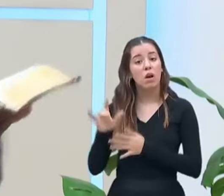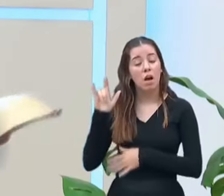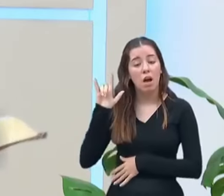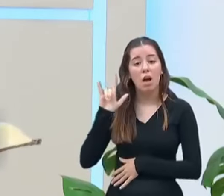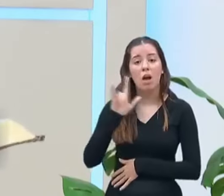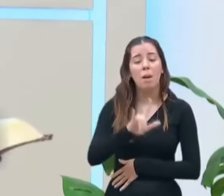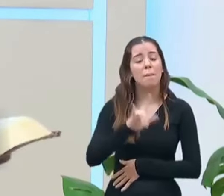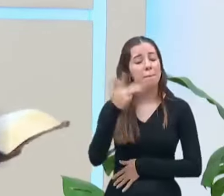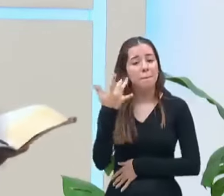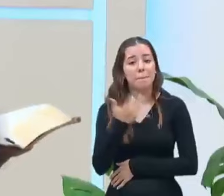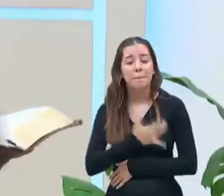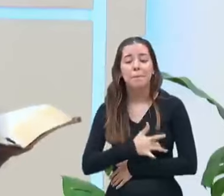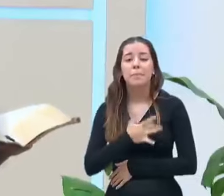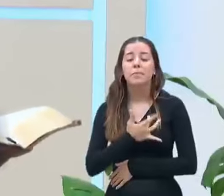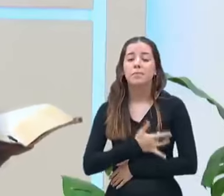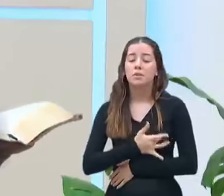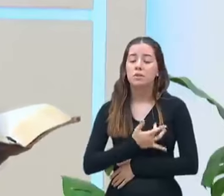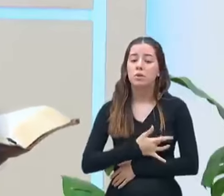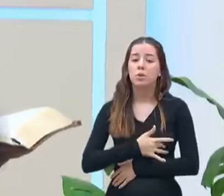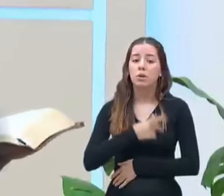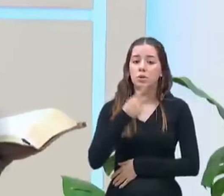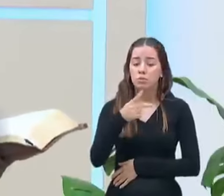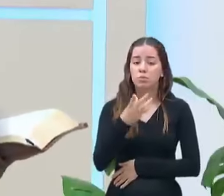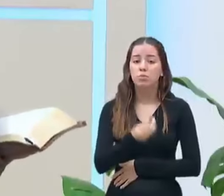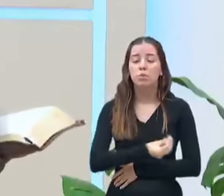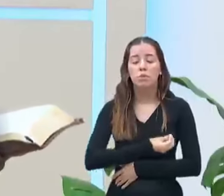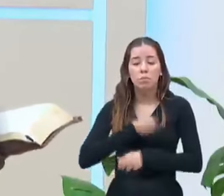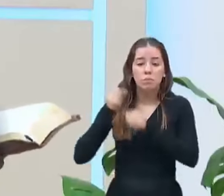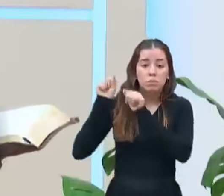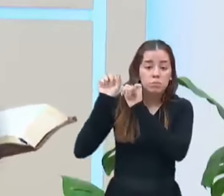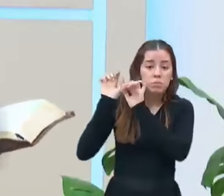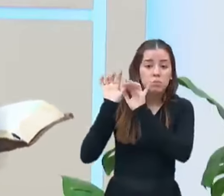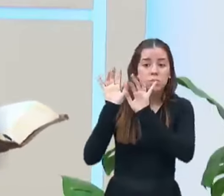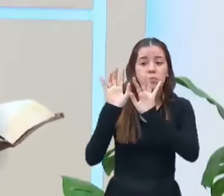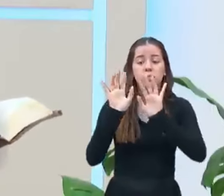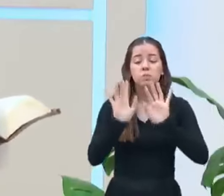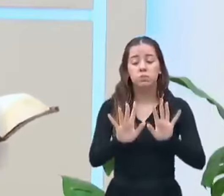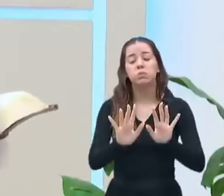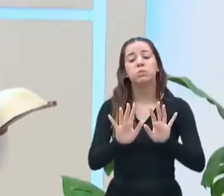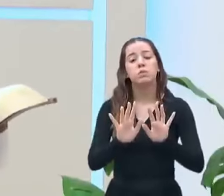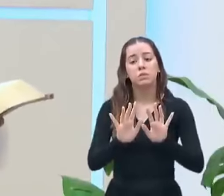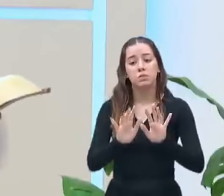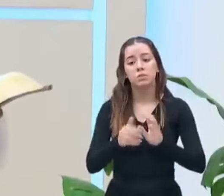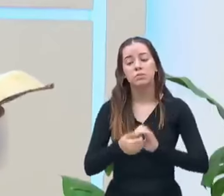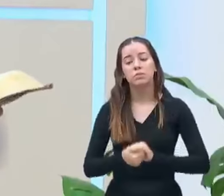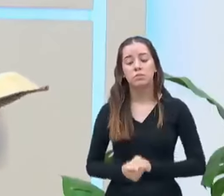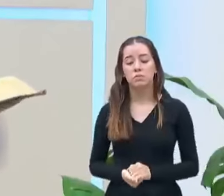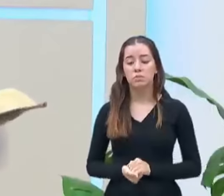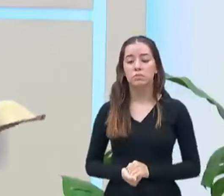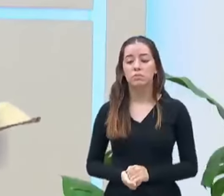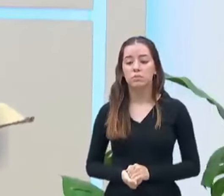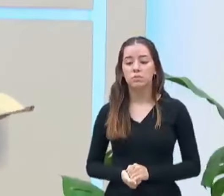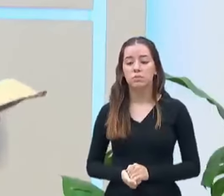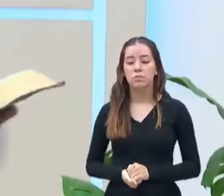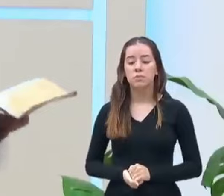misericórdia, rapaz, que estende as mãos de misericórdia e compaixão e